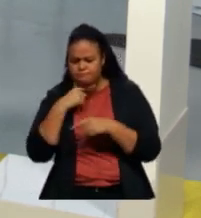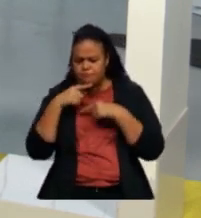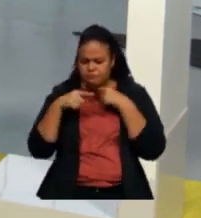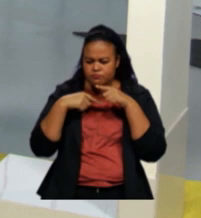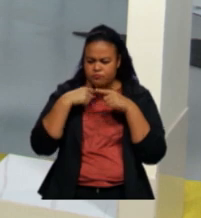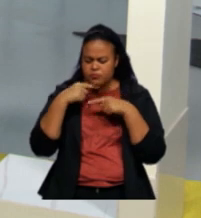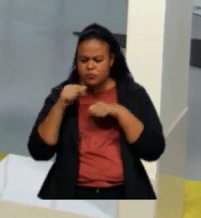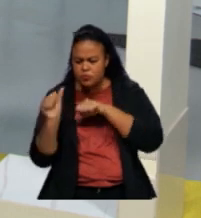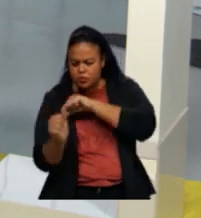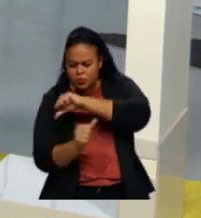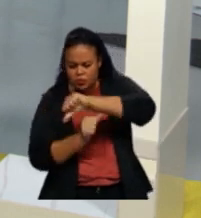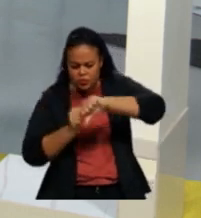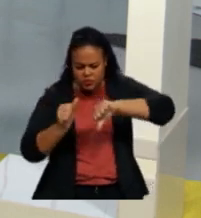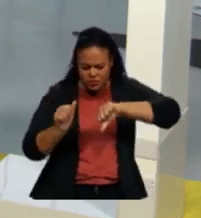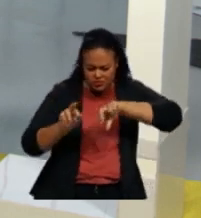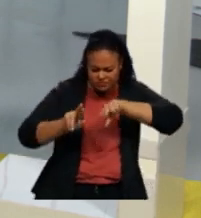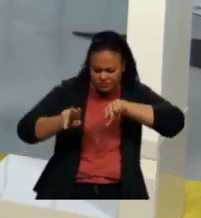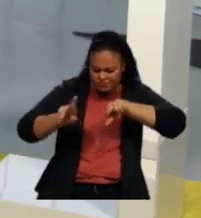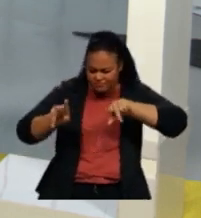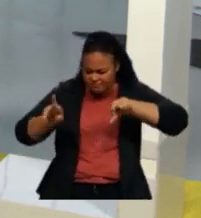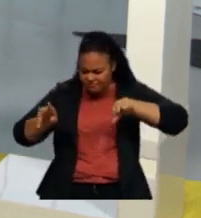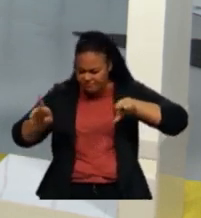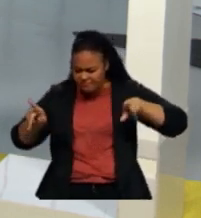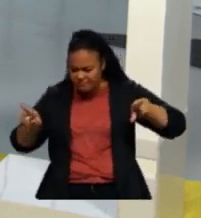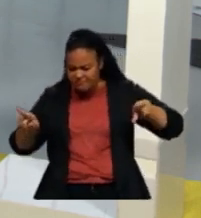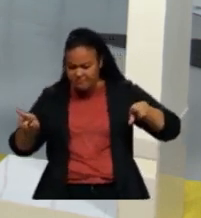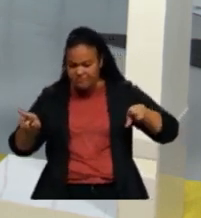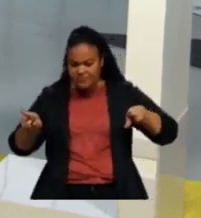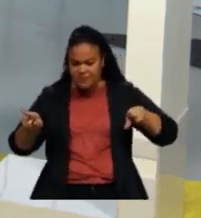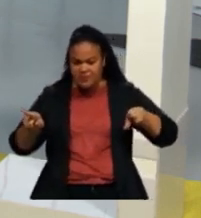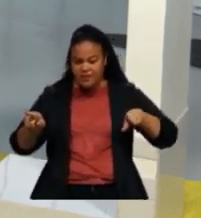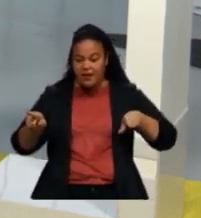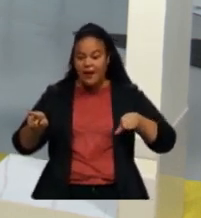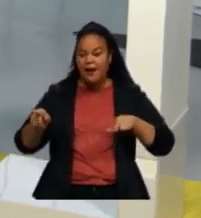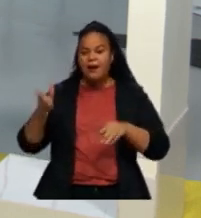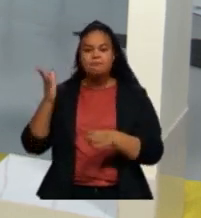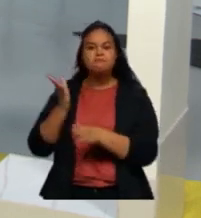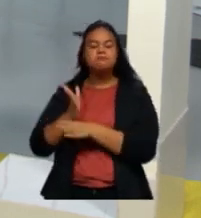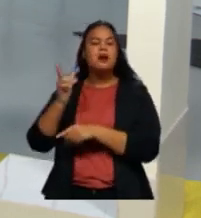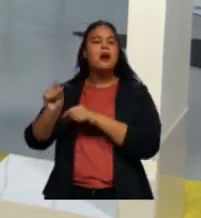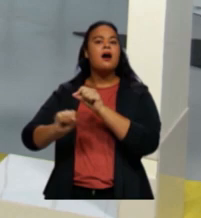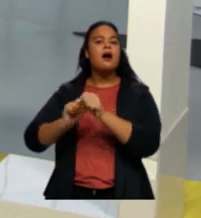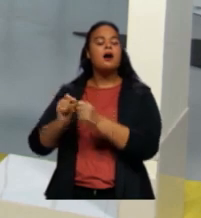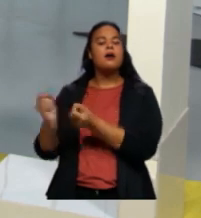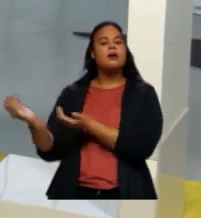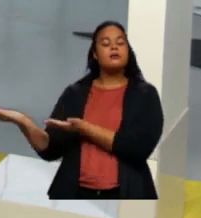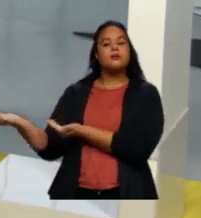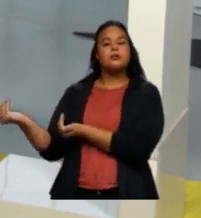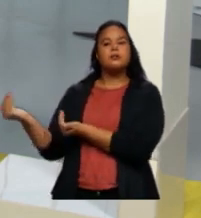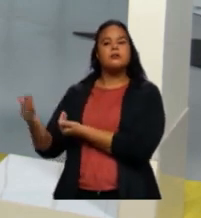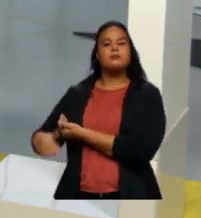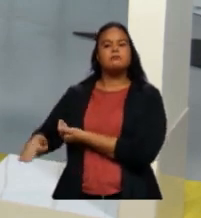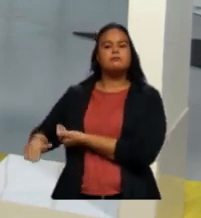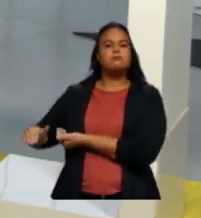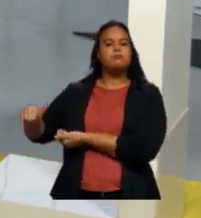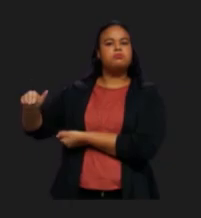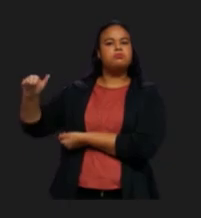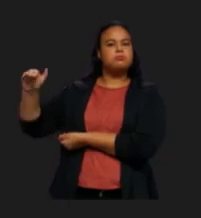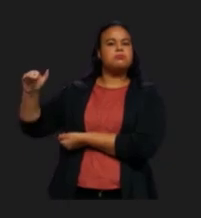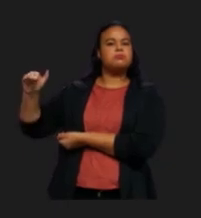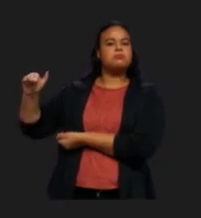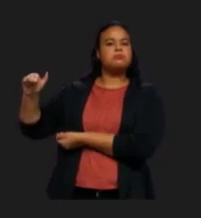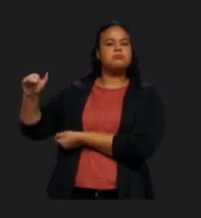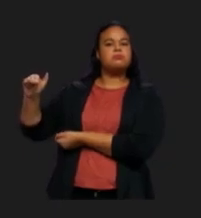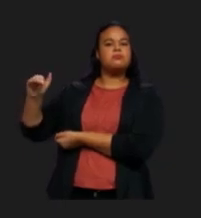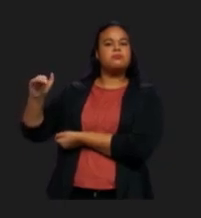determinadas modificações, significa que chegou à adolescência. É a fase que nós falamos que é a fase